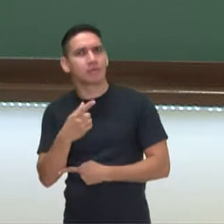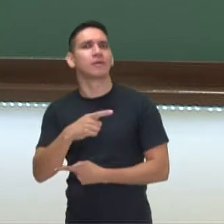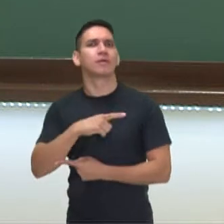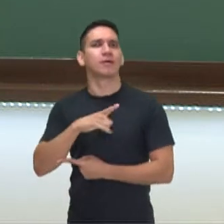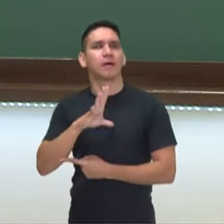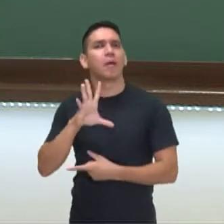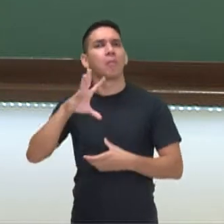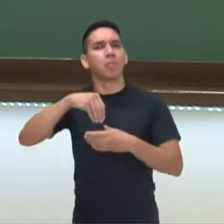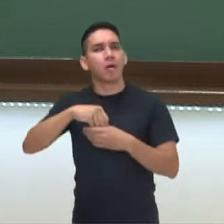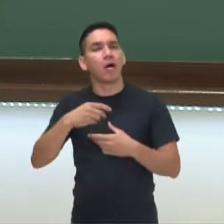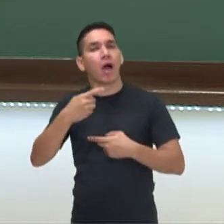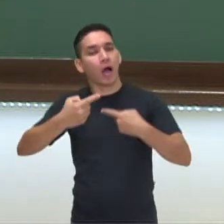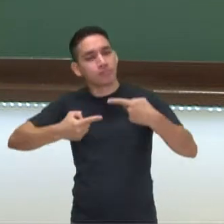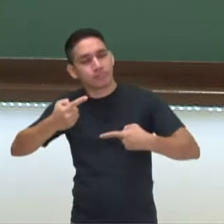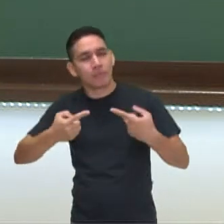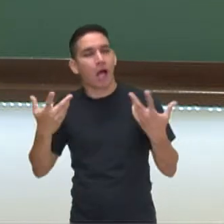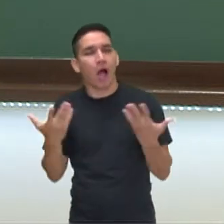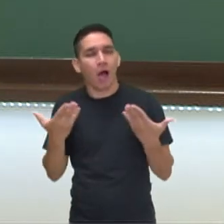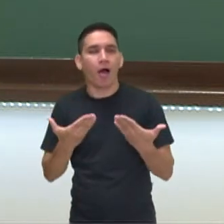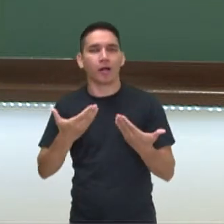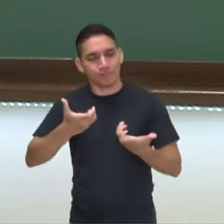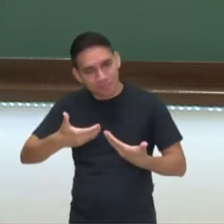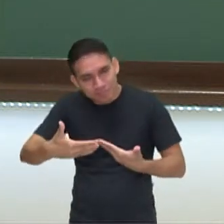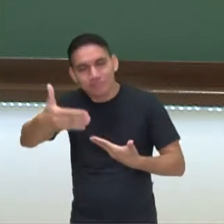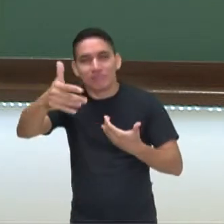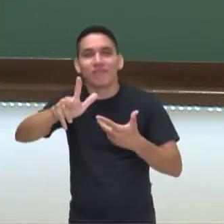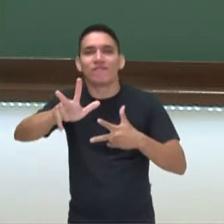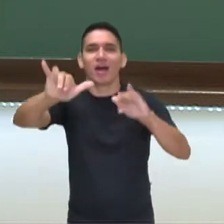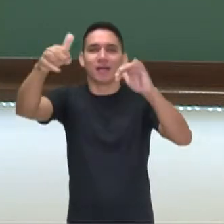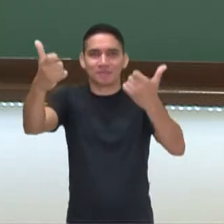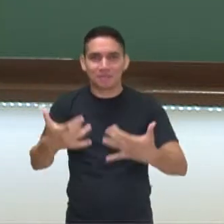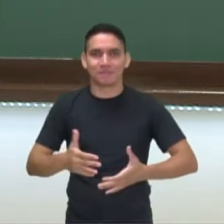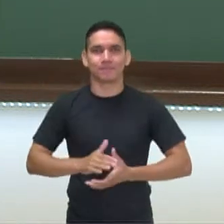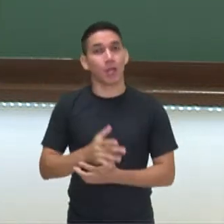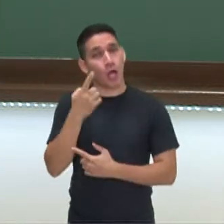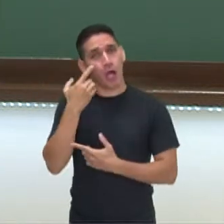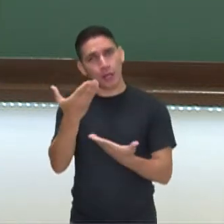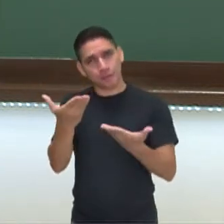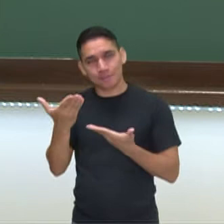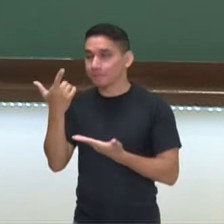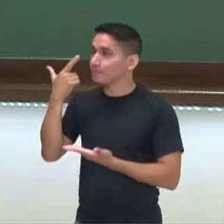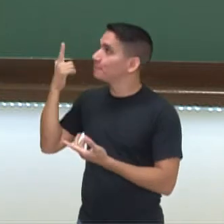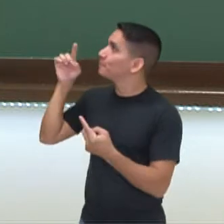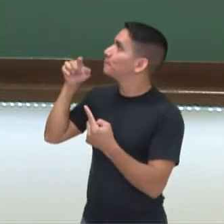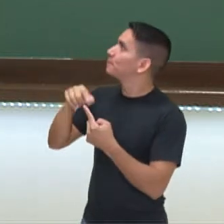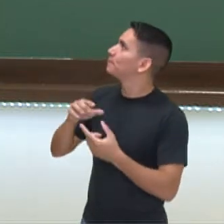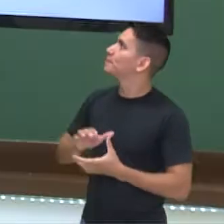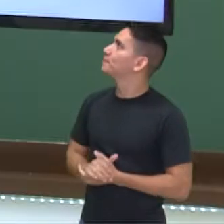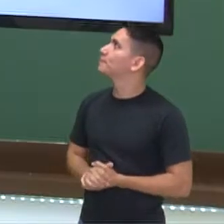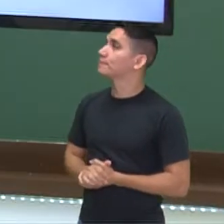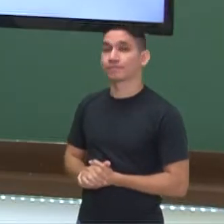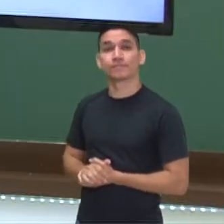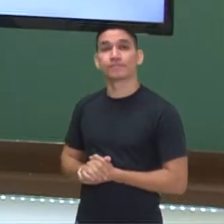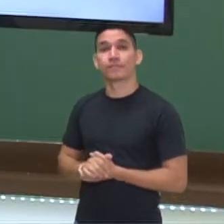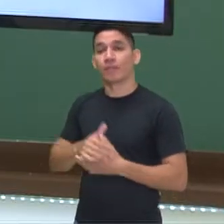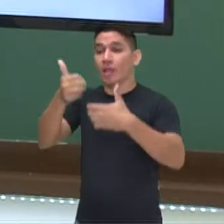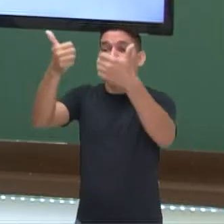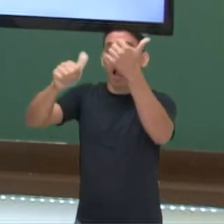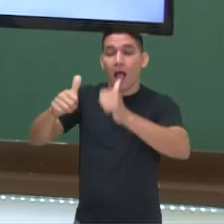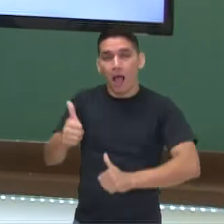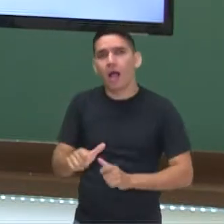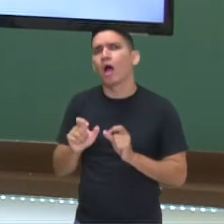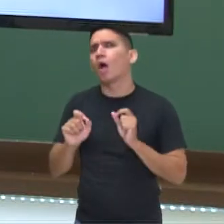na discussão da aula de hoje. Convido vocês para a gente dar uma olhada no objetivo da aula de hoje, a analisar